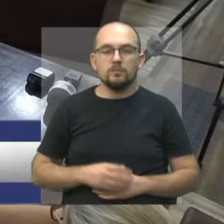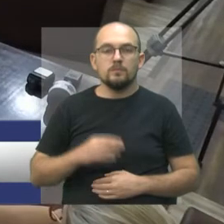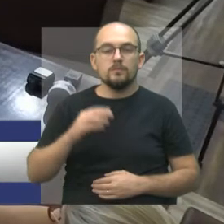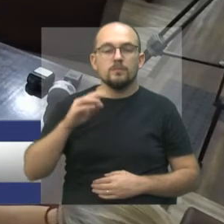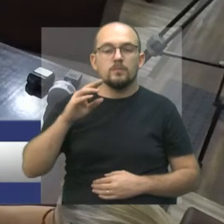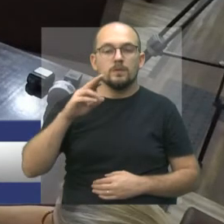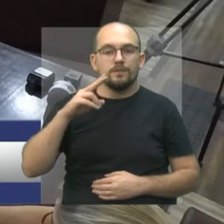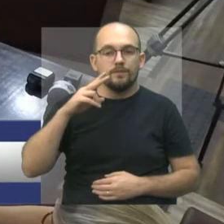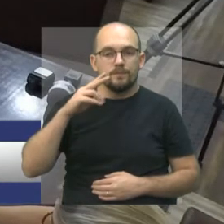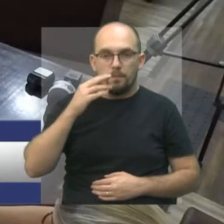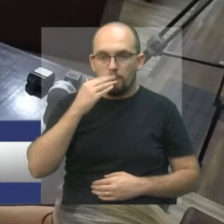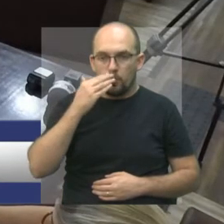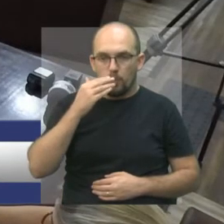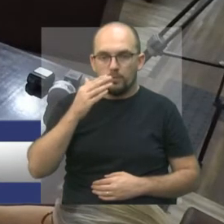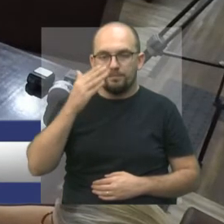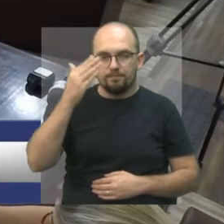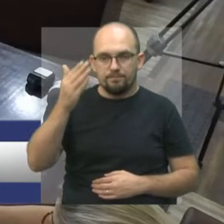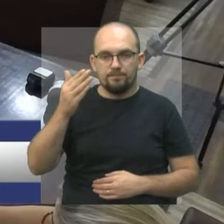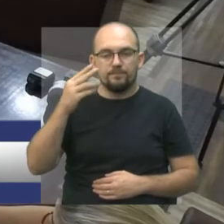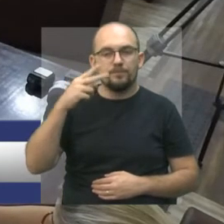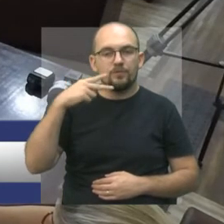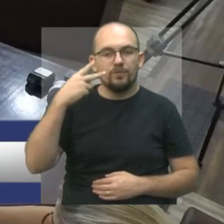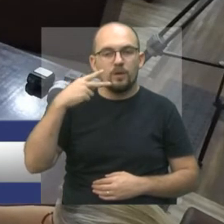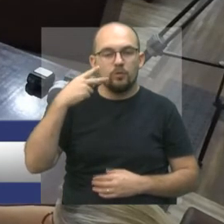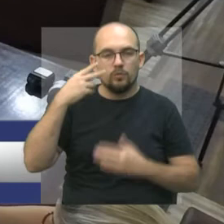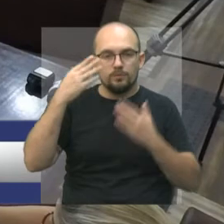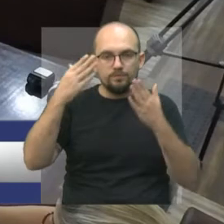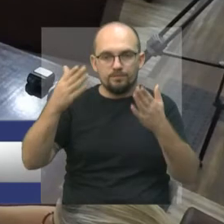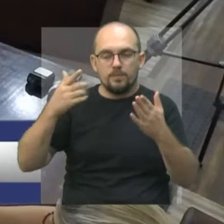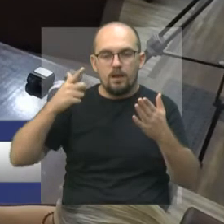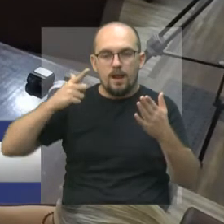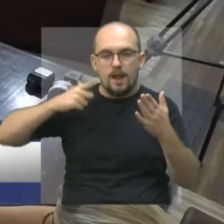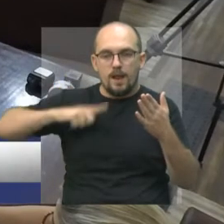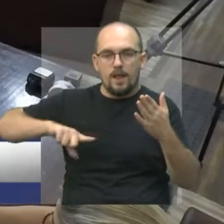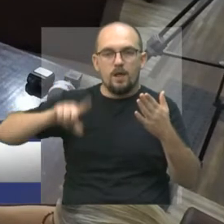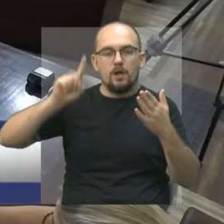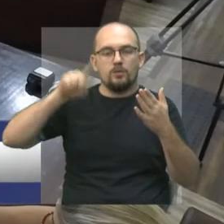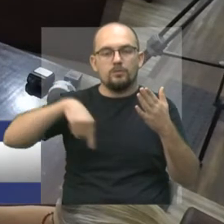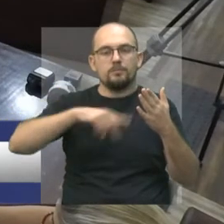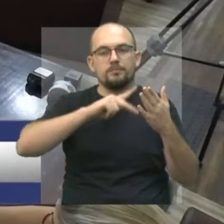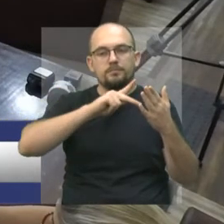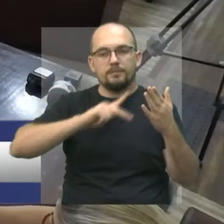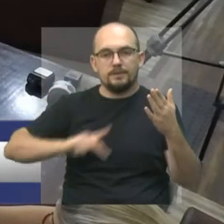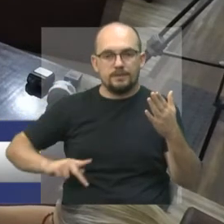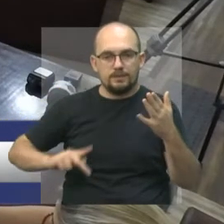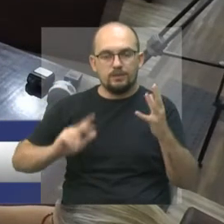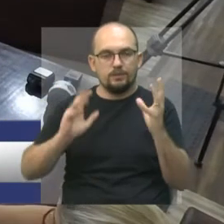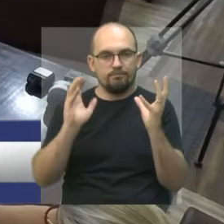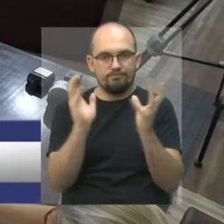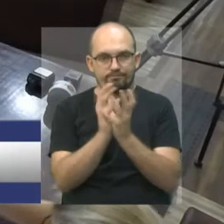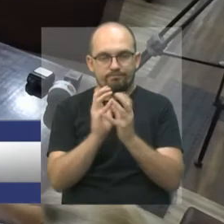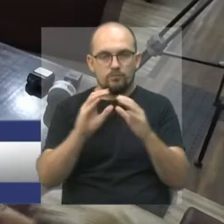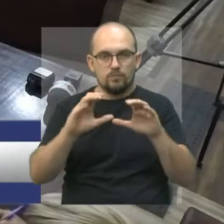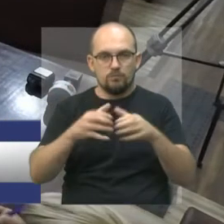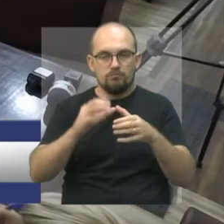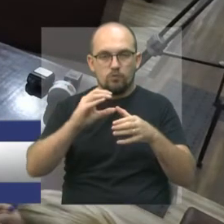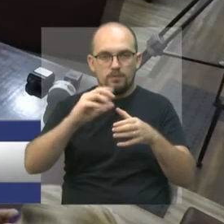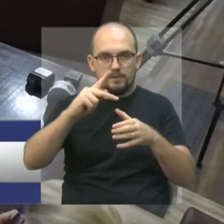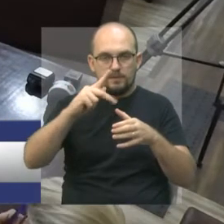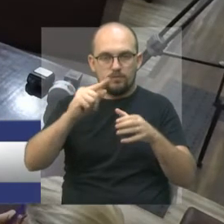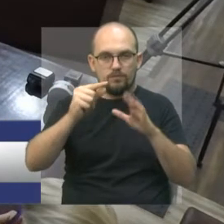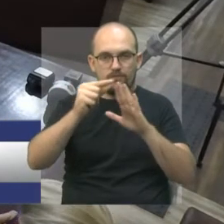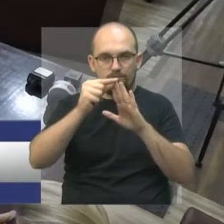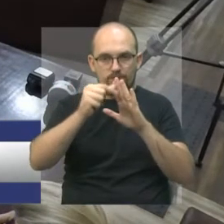Vereador Leandro Passos, presidente da Comissão de Finanças, Orçamento e